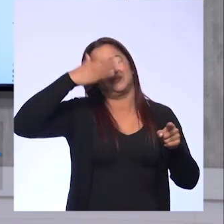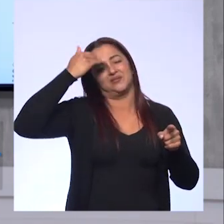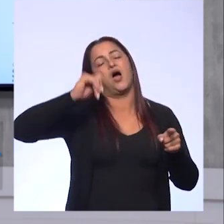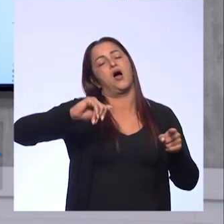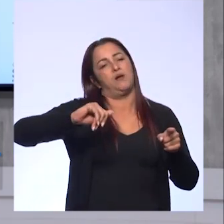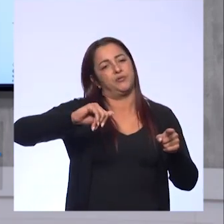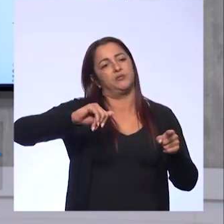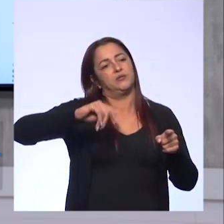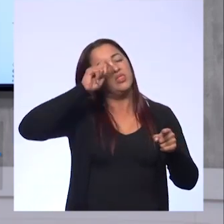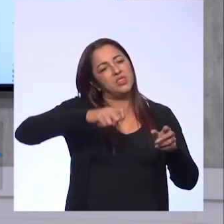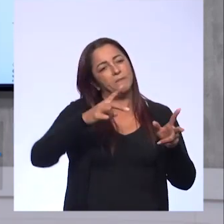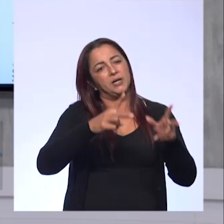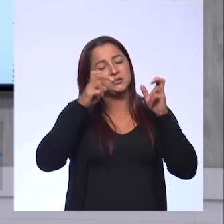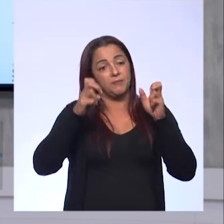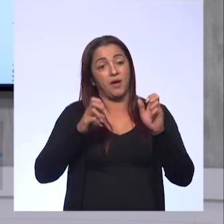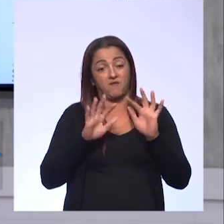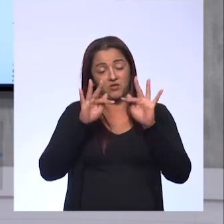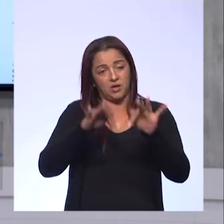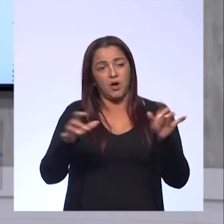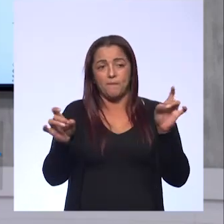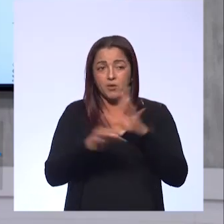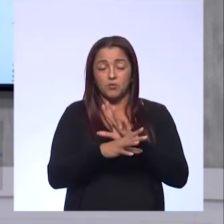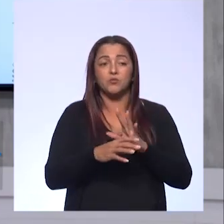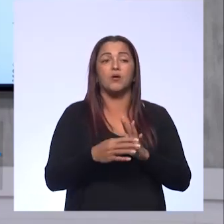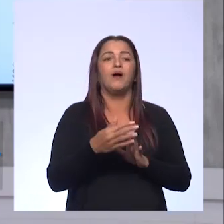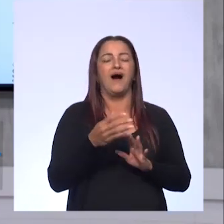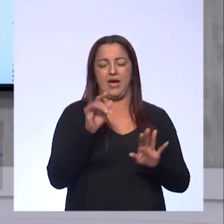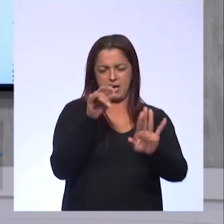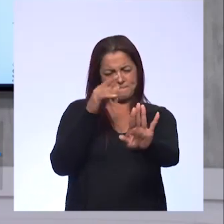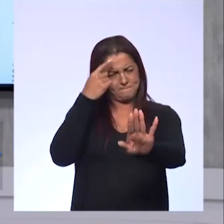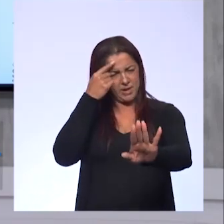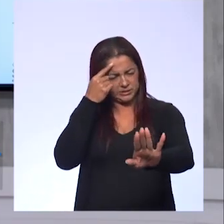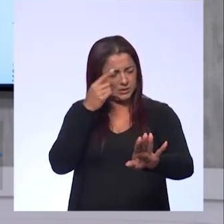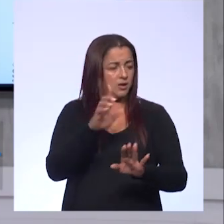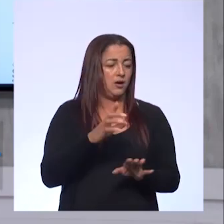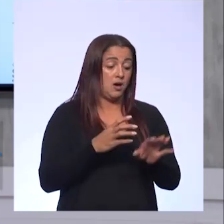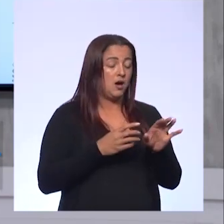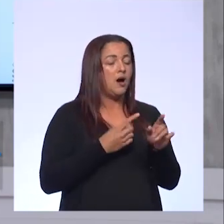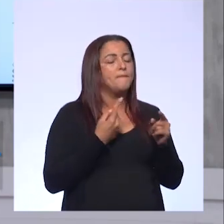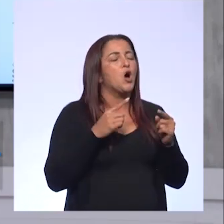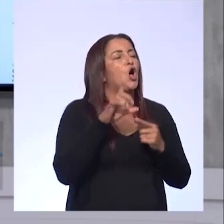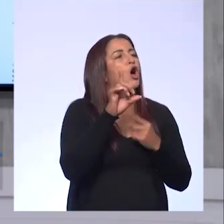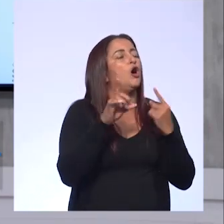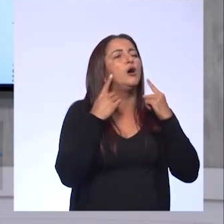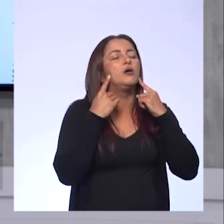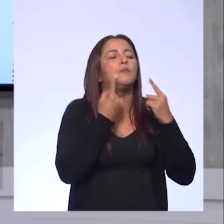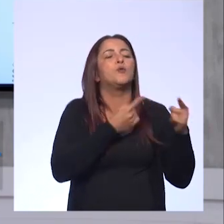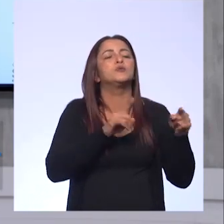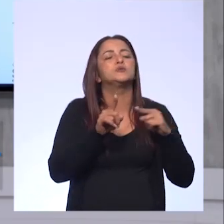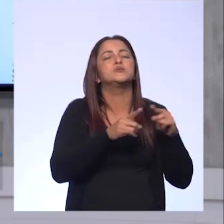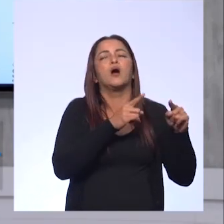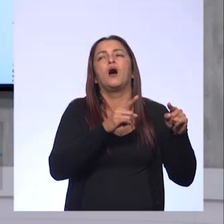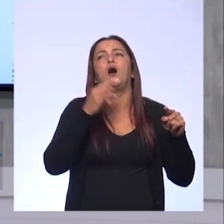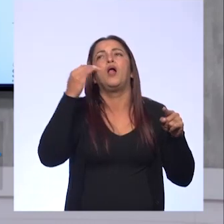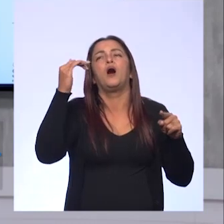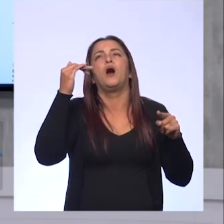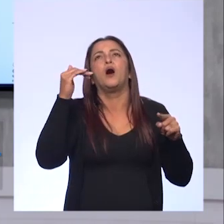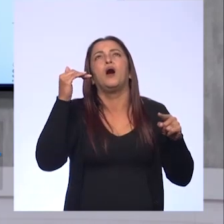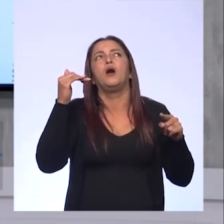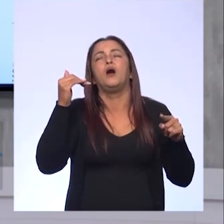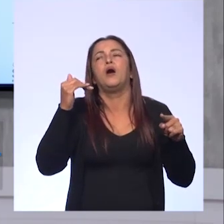outro e para encerrar a hora de frequência quando você pergunta nas notas musicais do ré mi fá sol vai embora